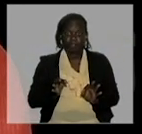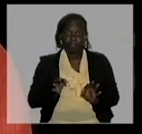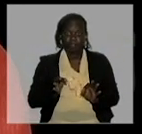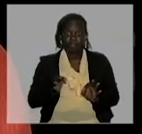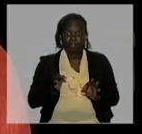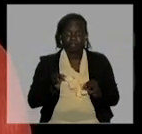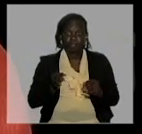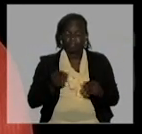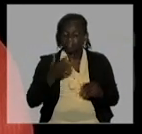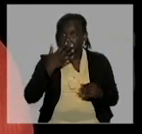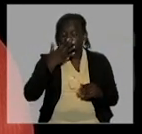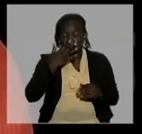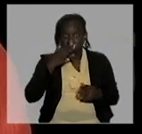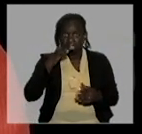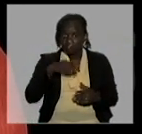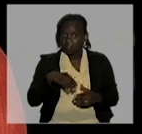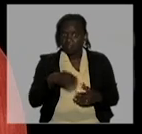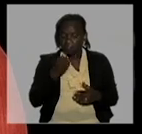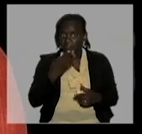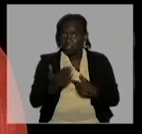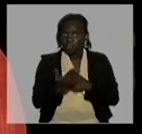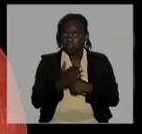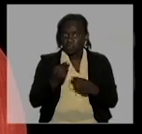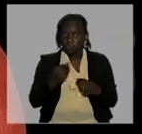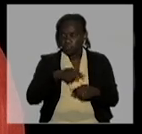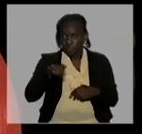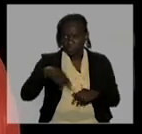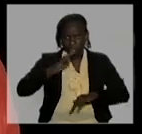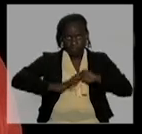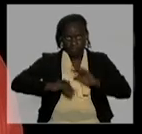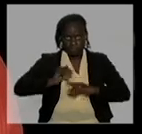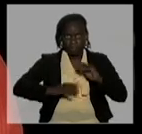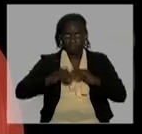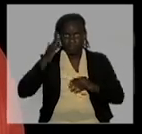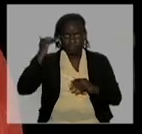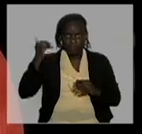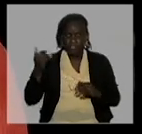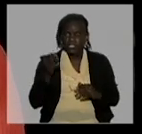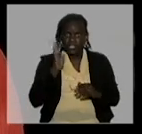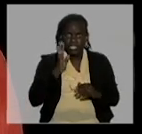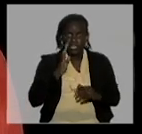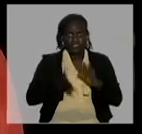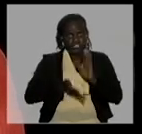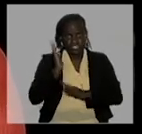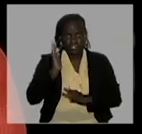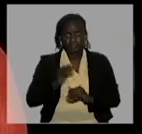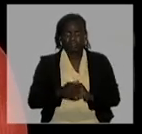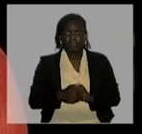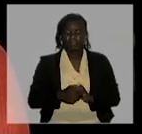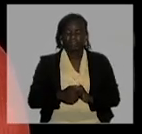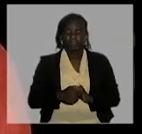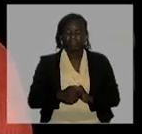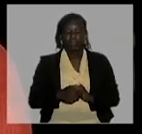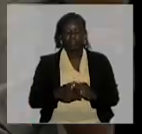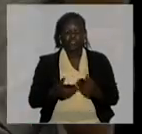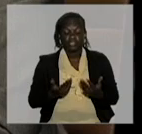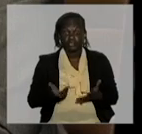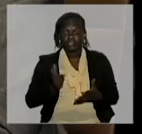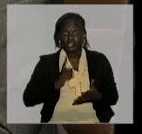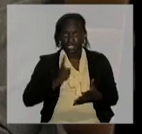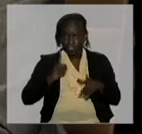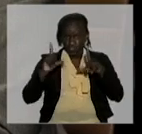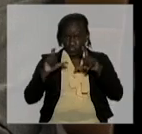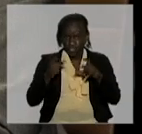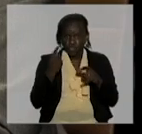foi incrível com a gente, assim. Na condição de artista, é muito legal poder viajar.